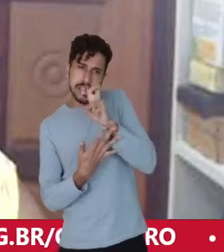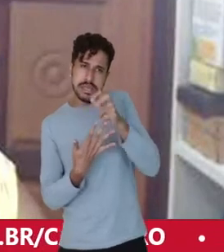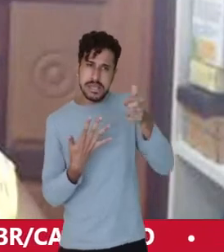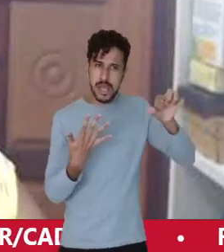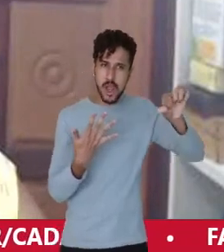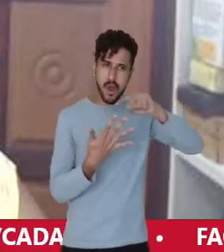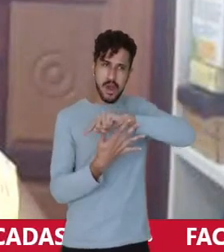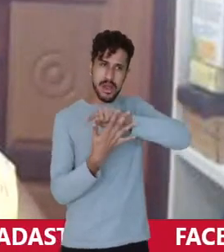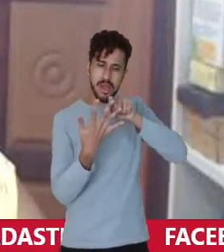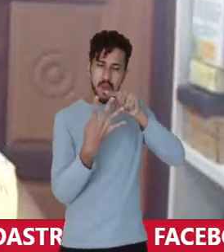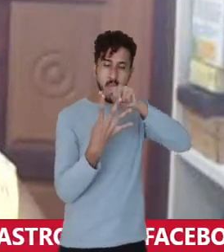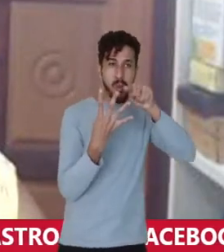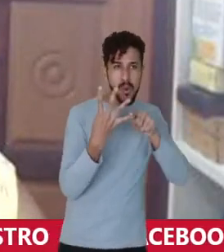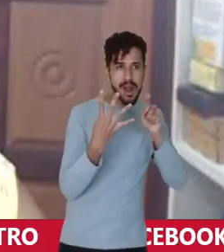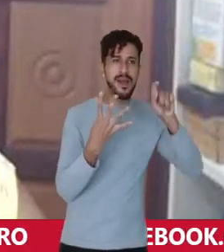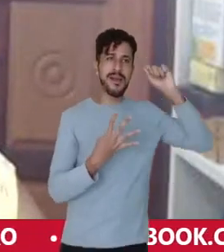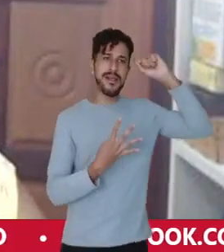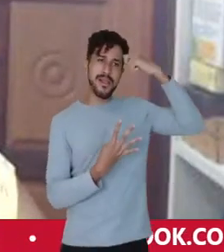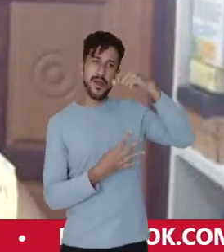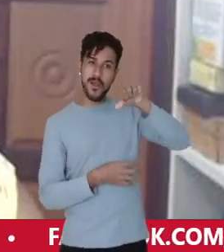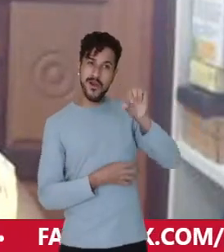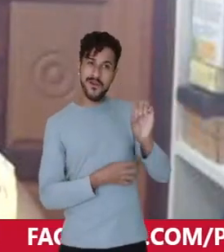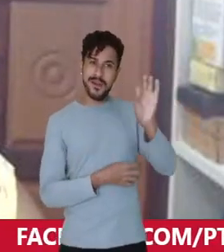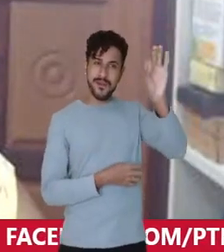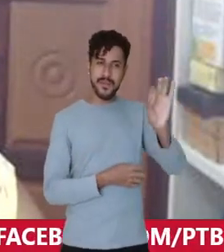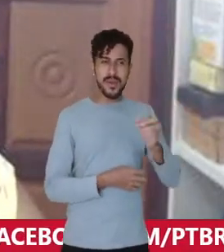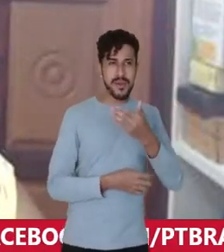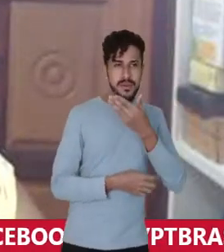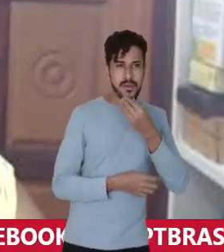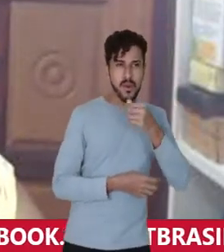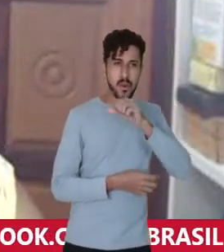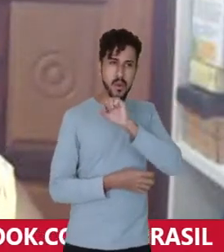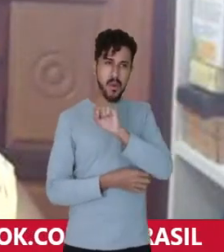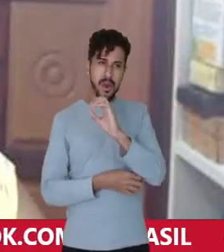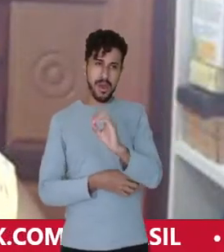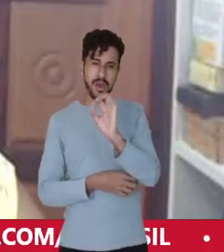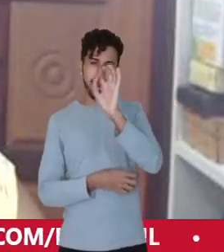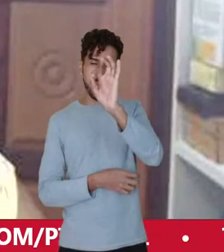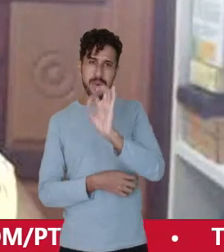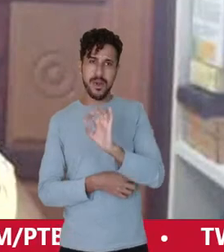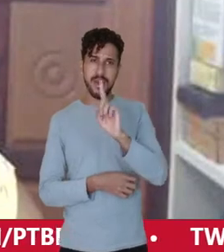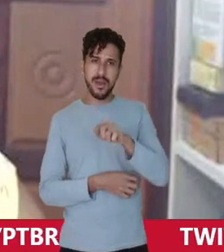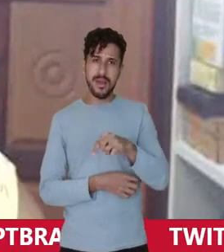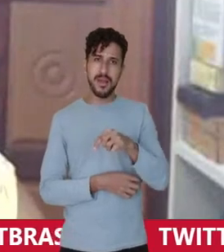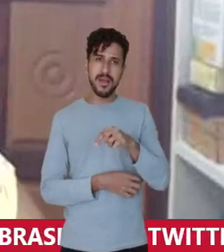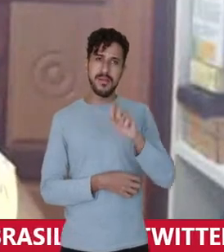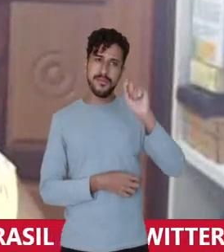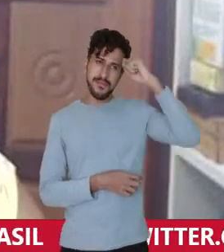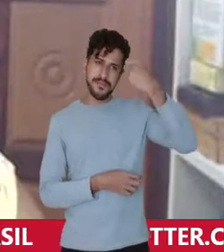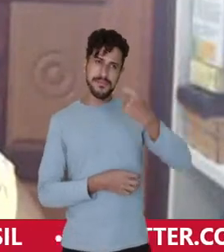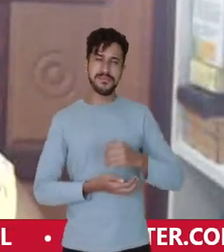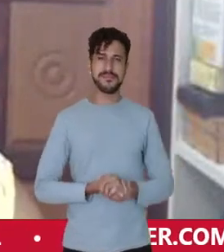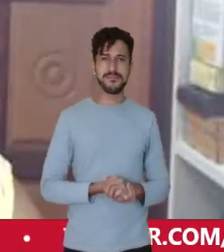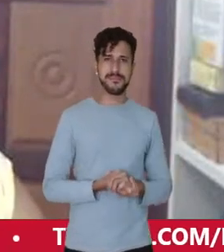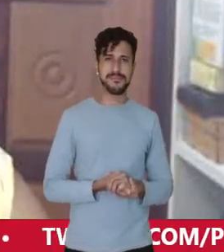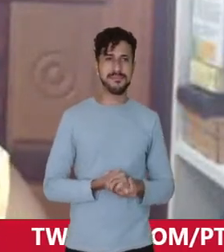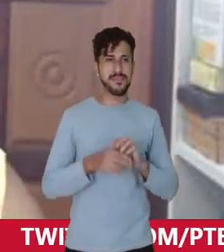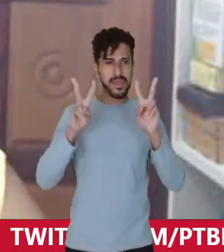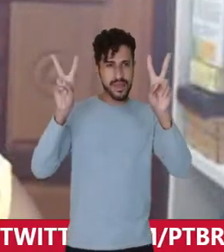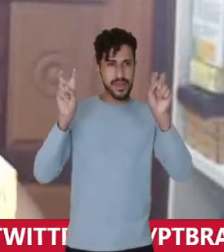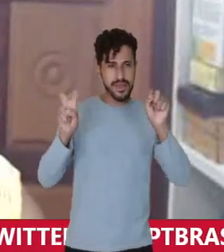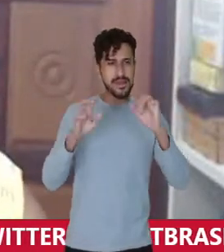anos. 90% eram meninos e 80% eram negros. Esse é